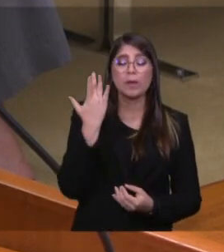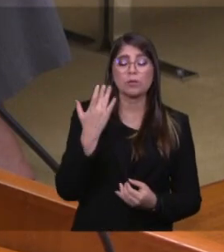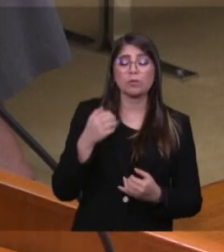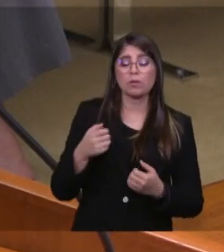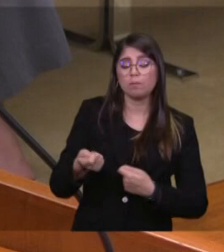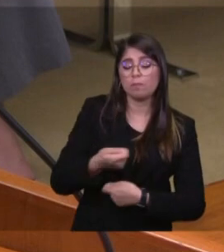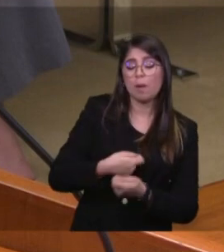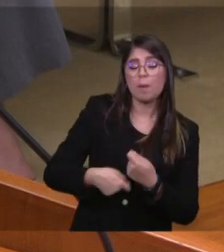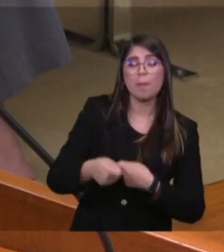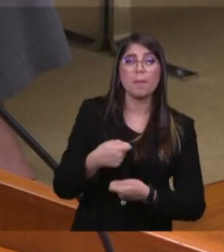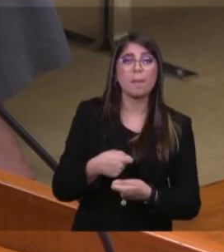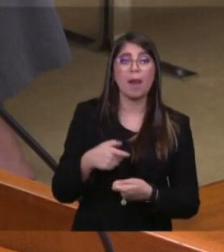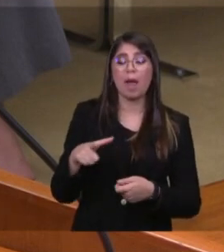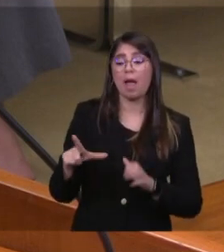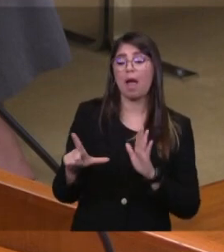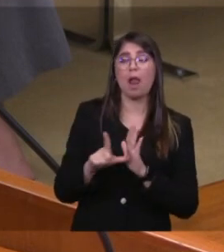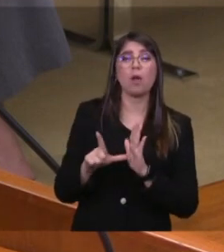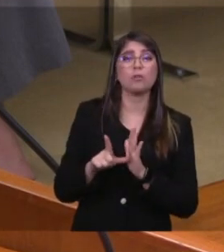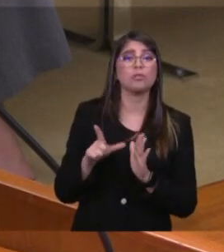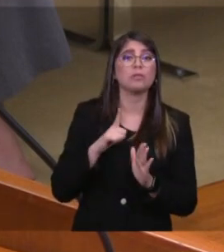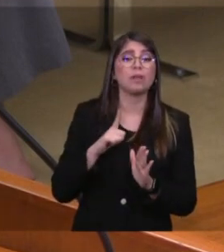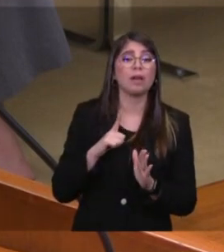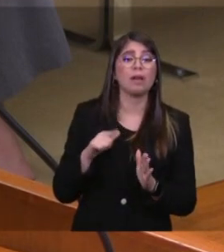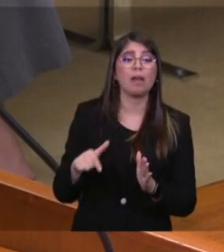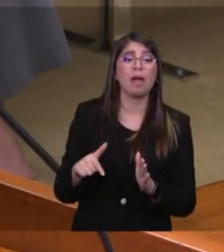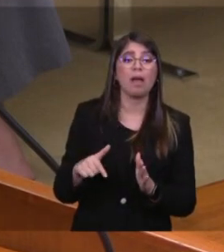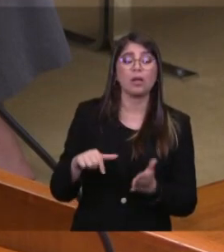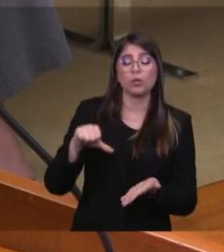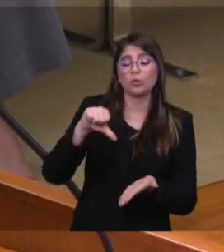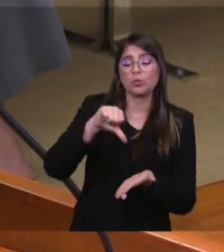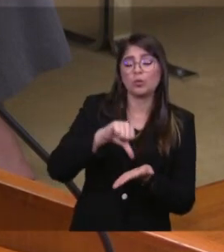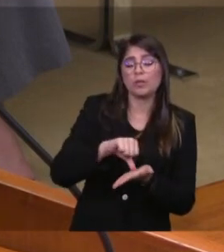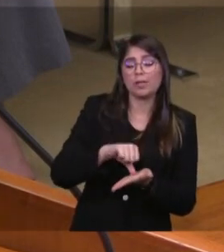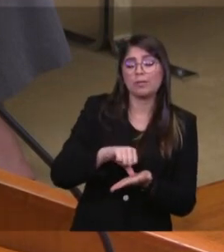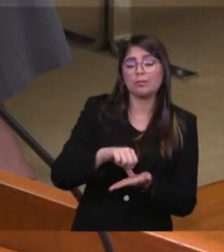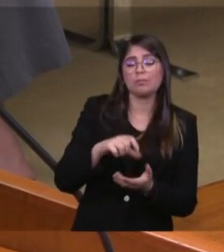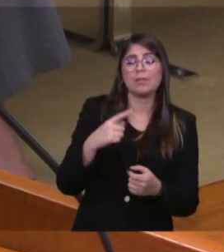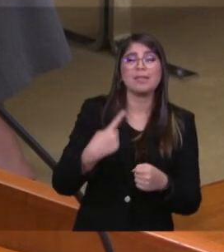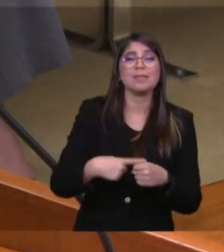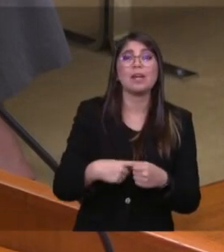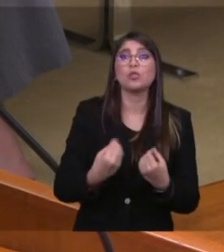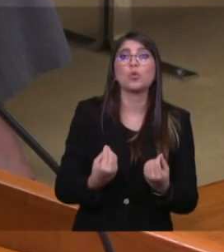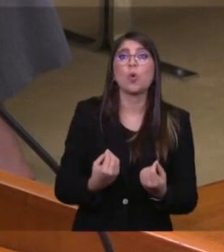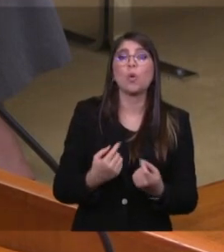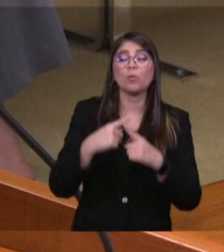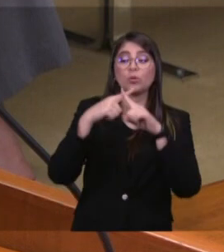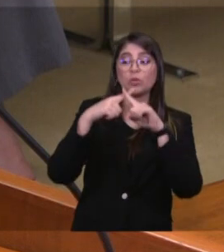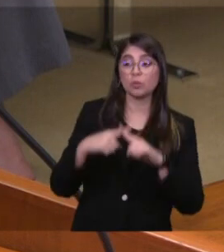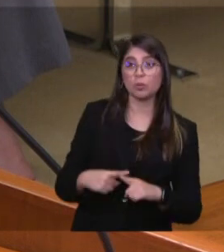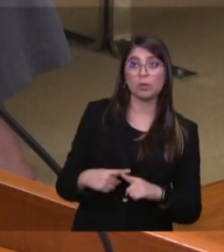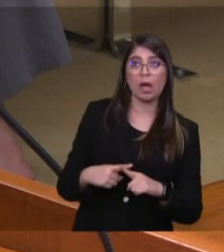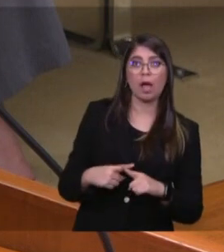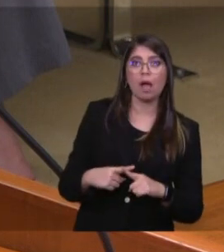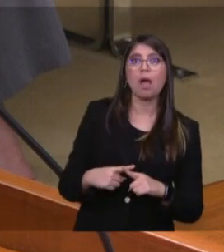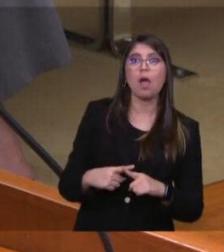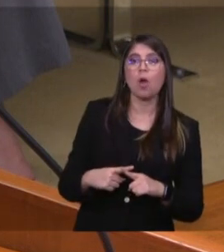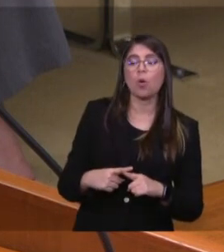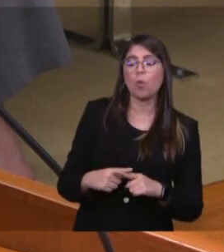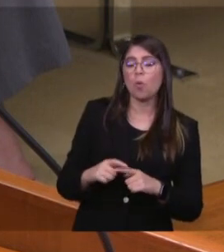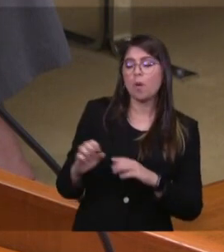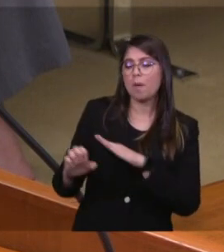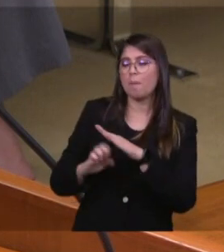do Ceará que tem a sua loja apenas lá no centro da cidade? Como é que ele vai disputar com as grandes operadoras, com as grandes